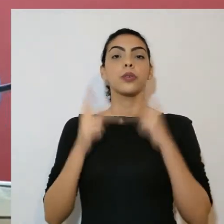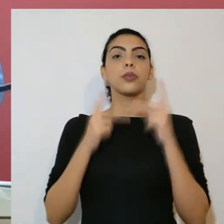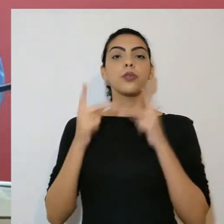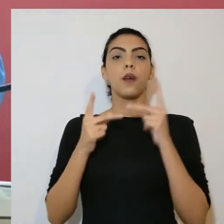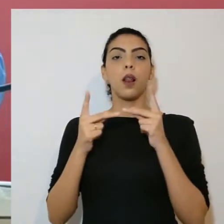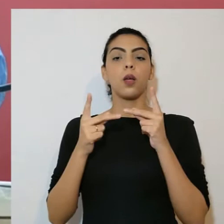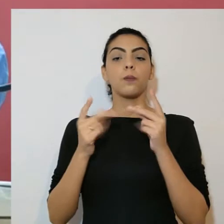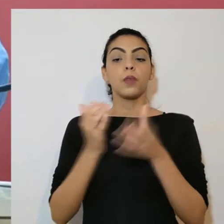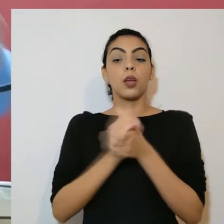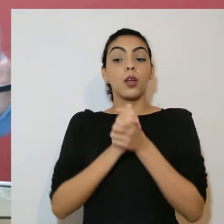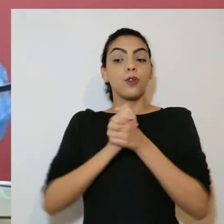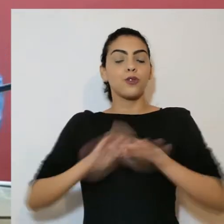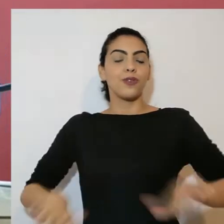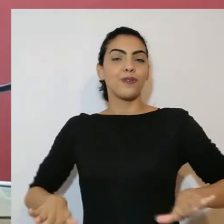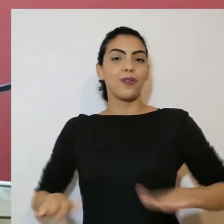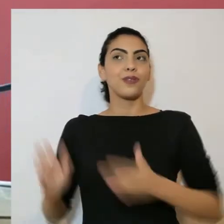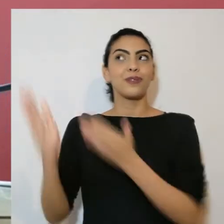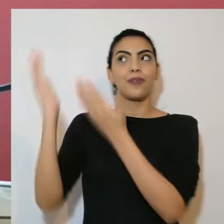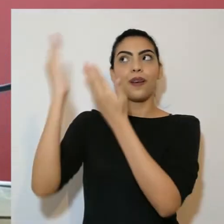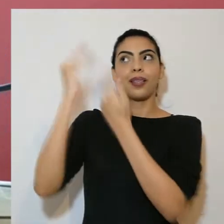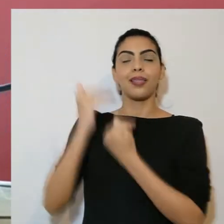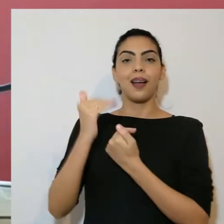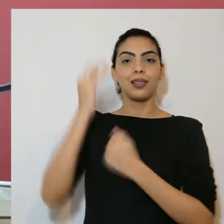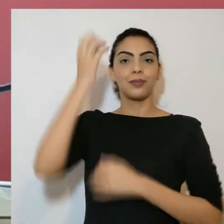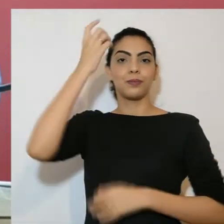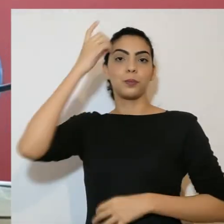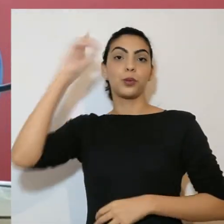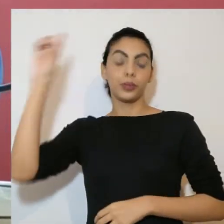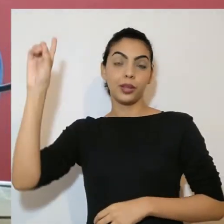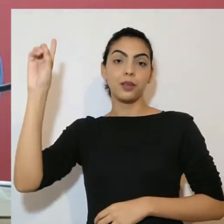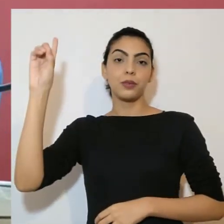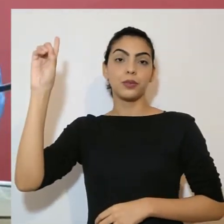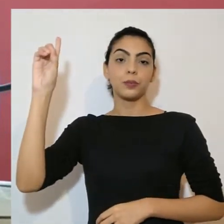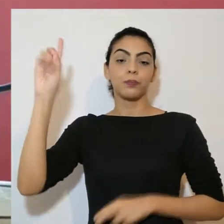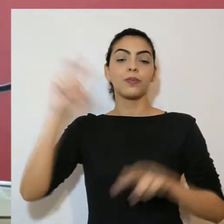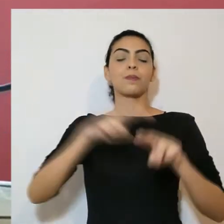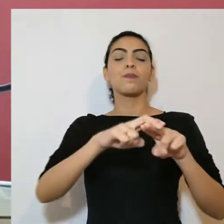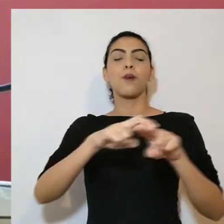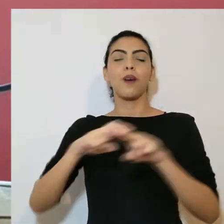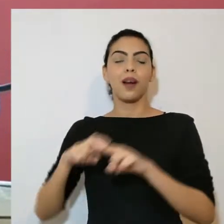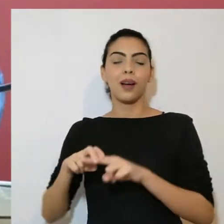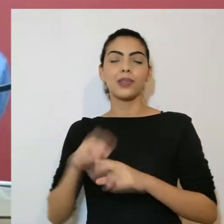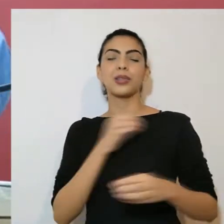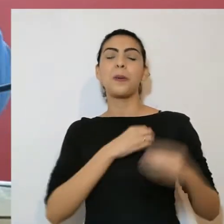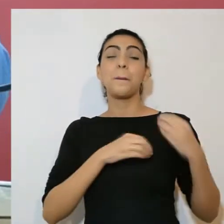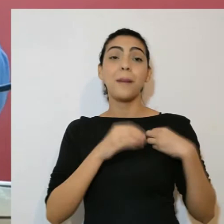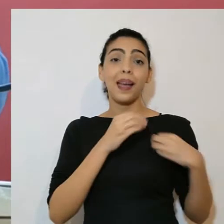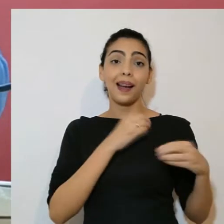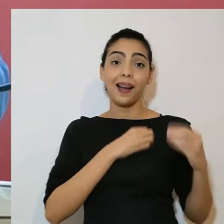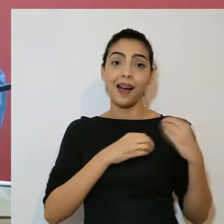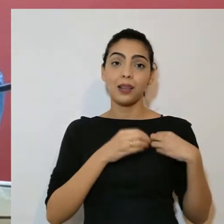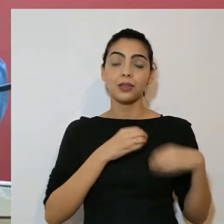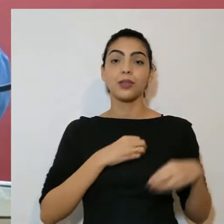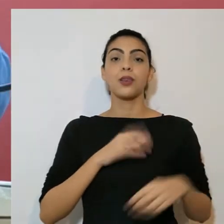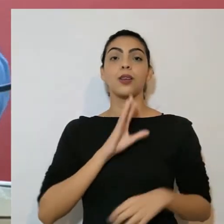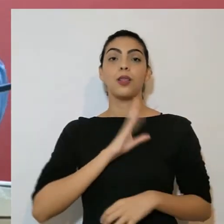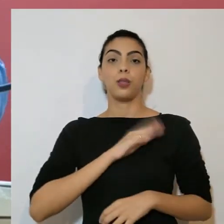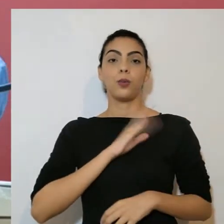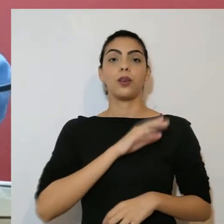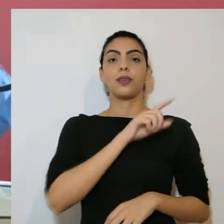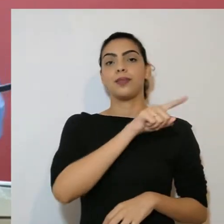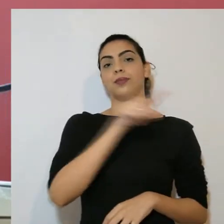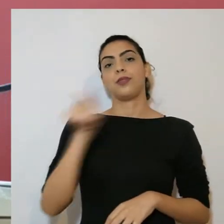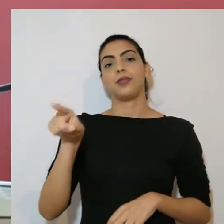que a autorização do divórcio foi dada por Deus por causa da dureza